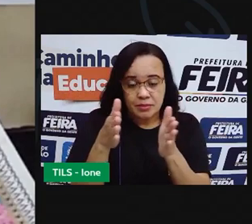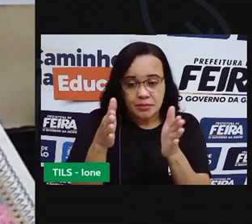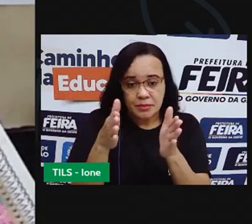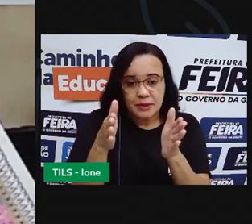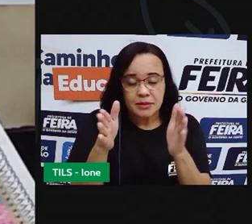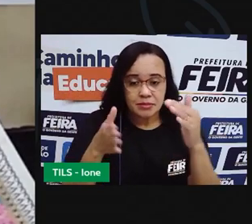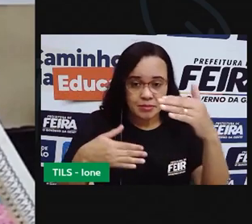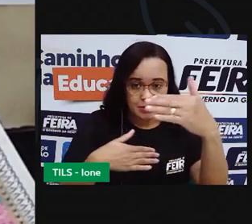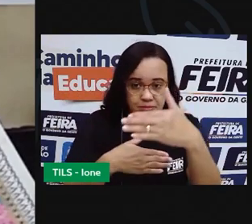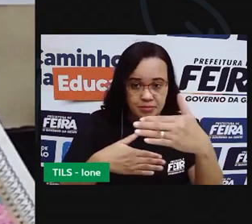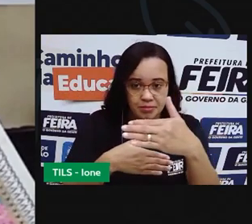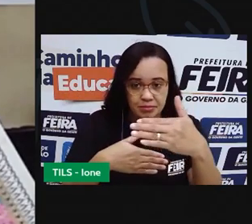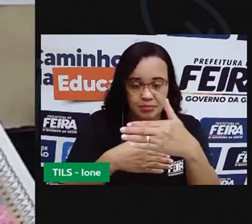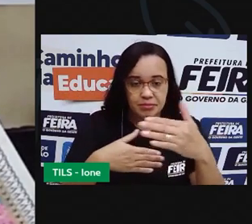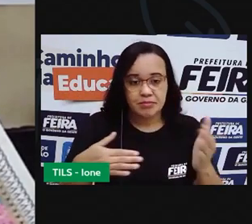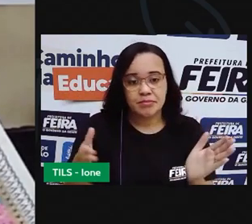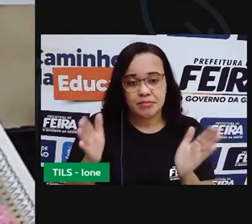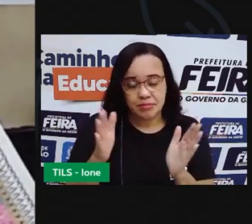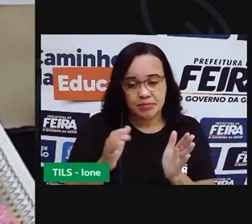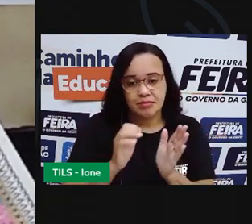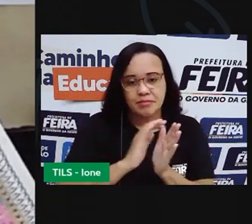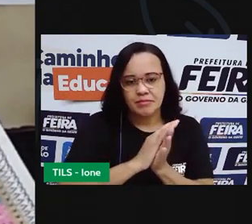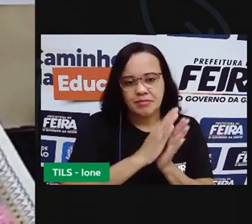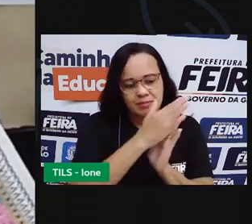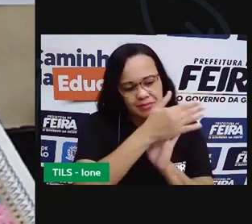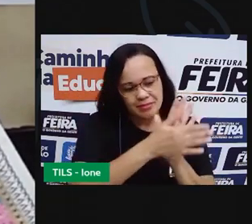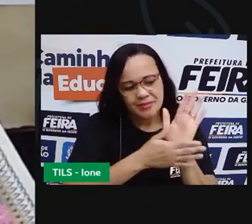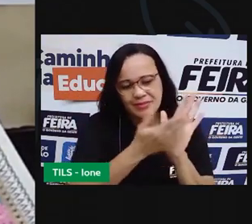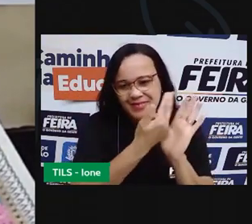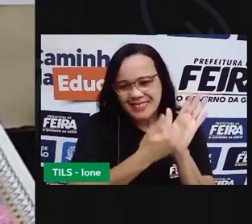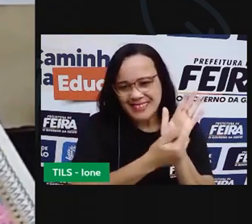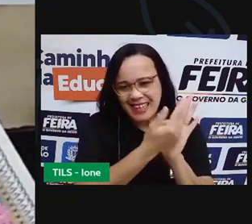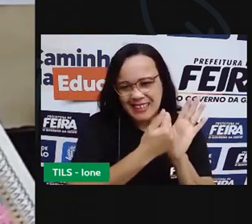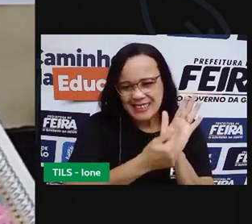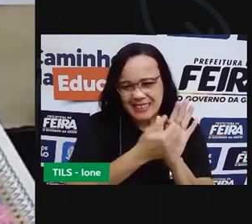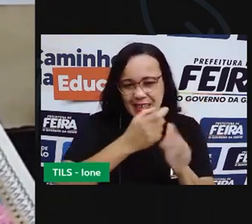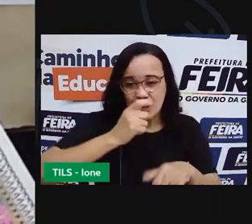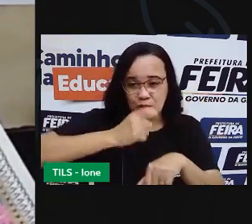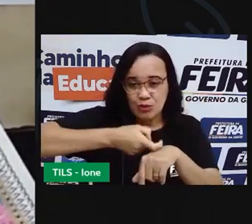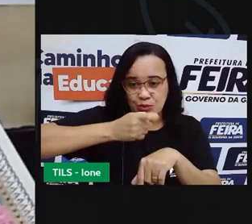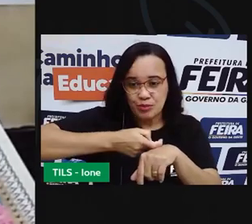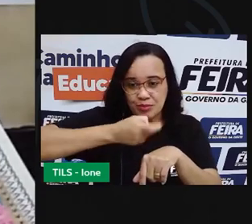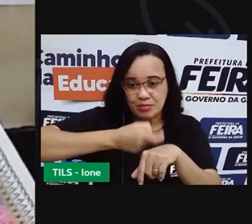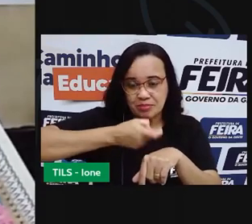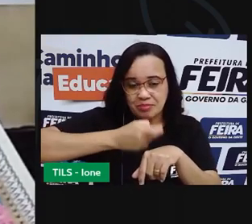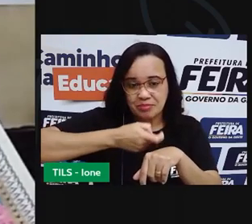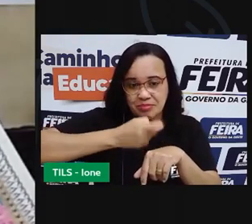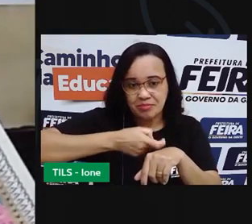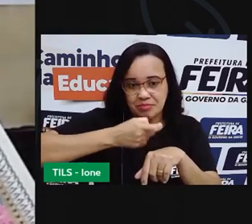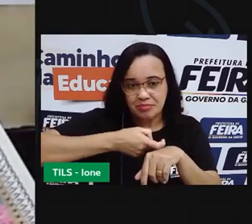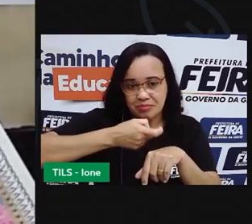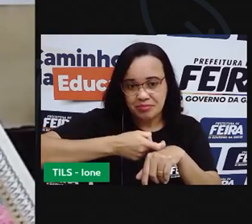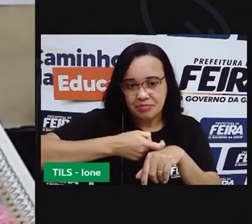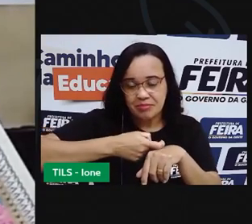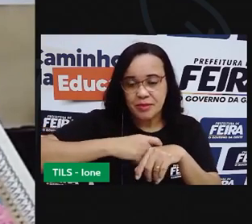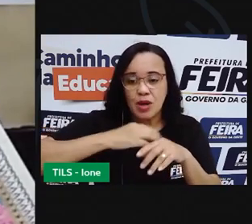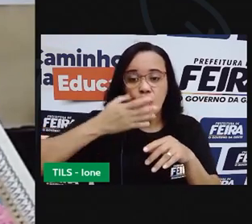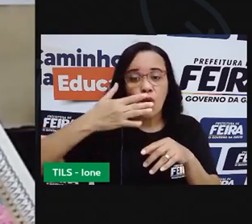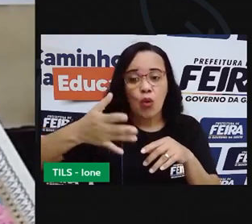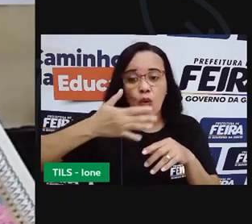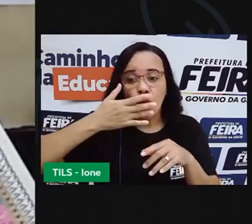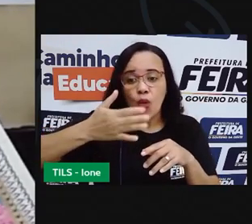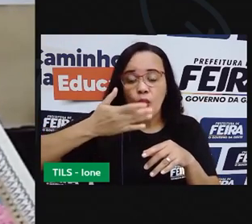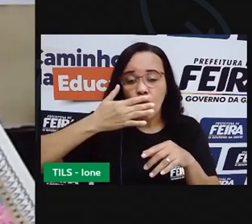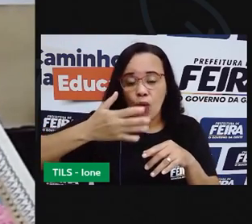pequeno. Tem uma capa dura, ó. Uma capa dura. É um caderno colorido.